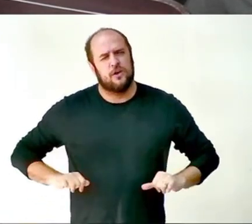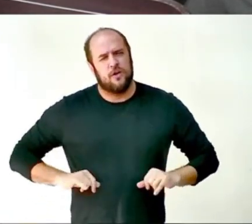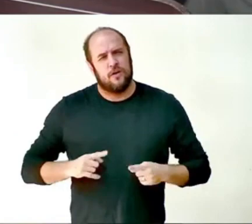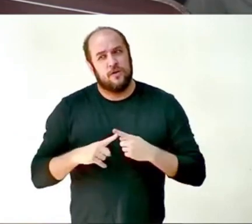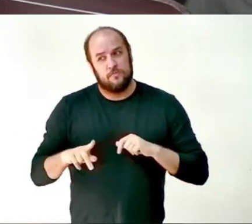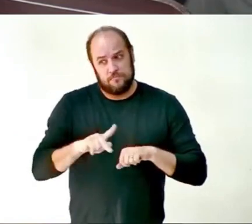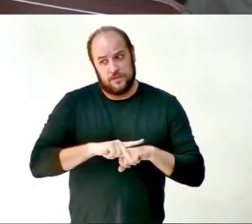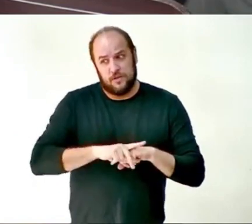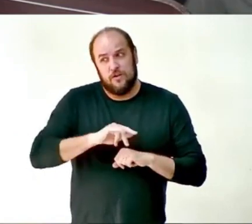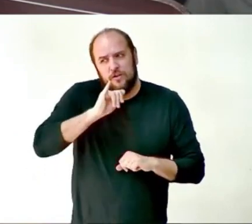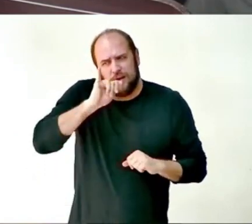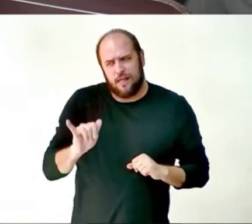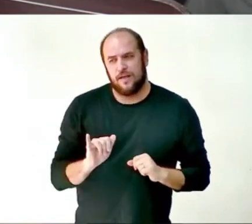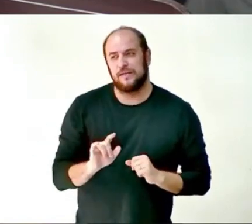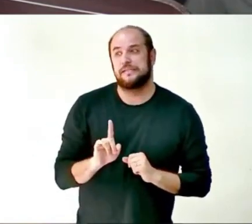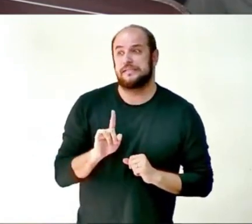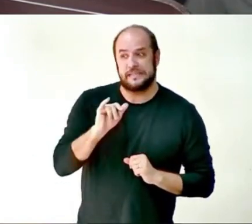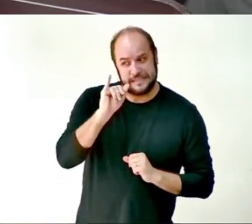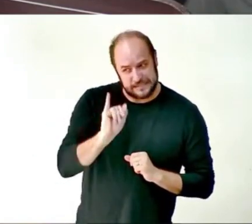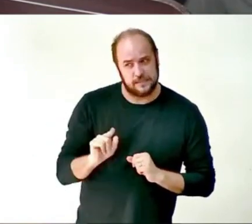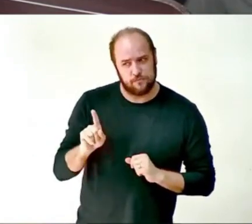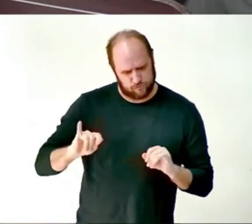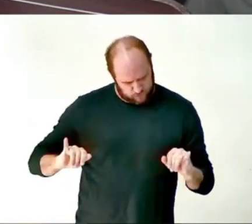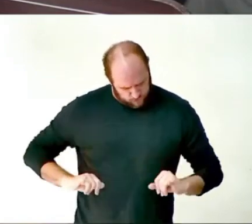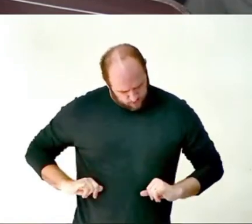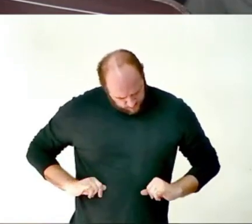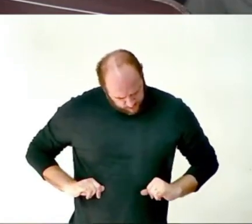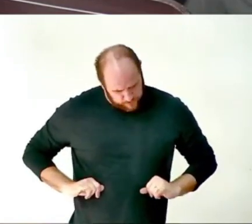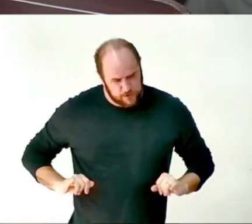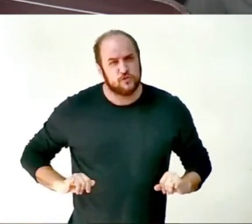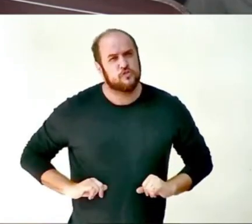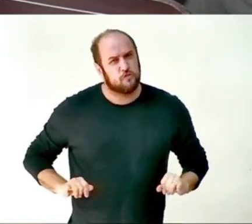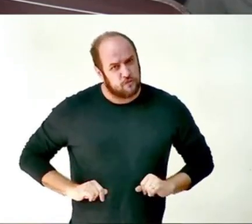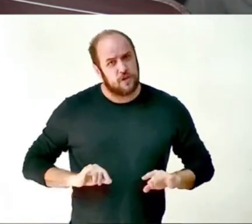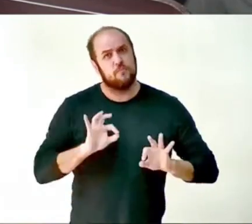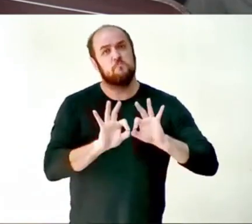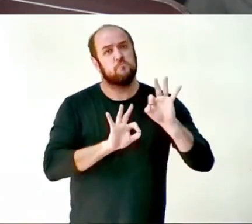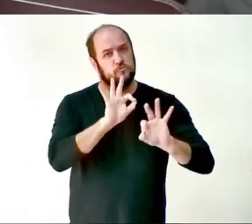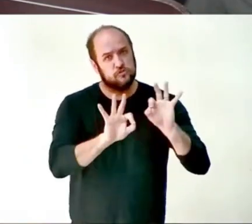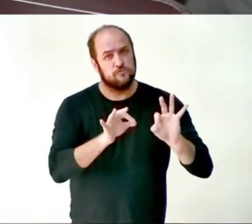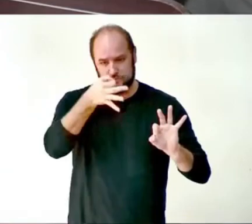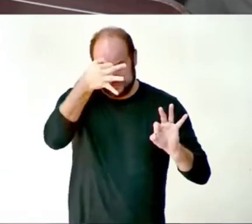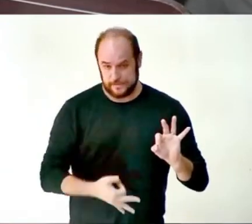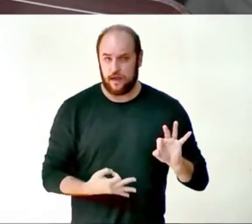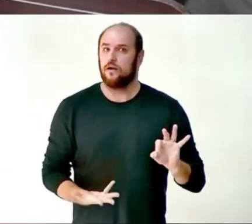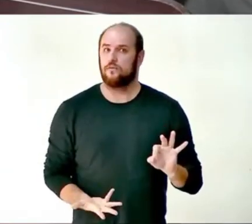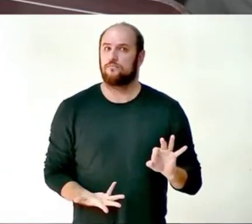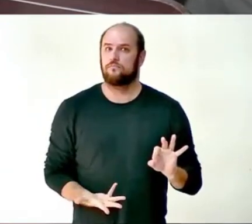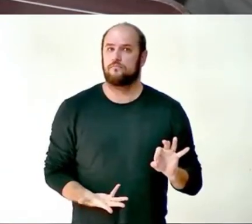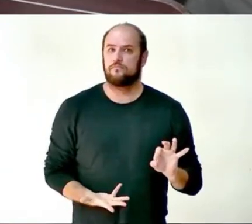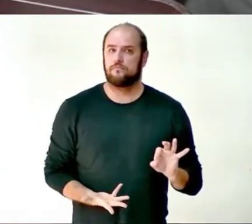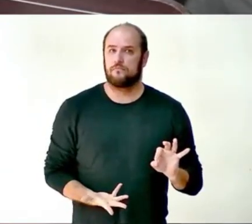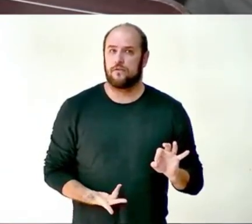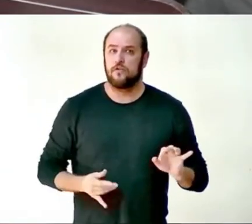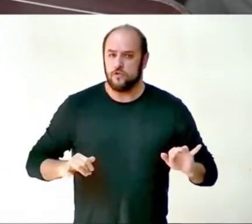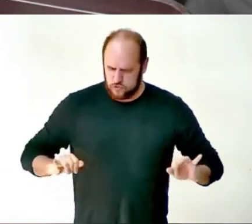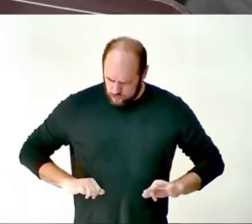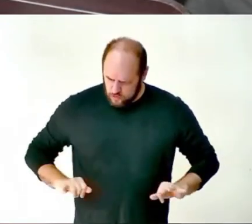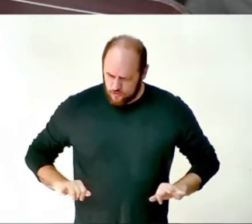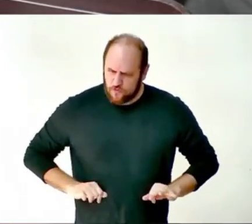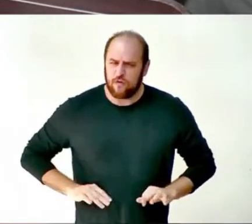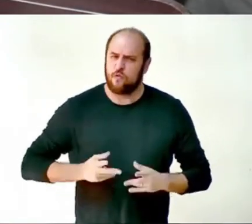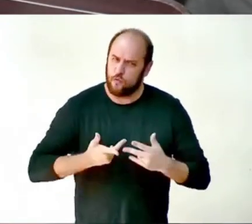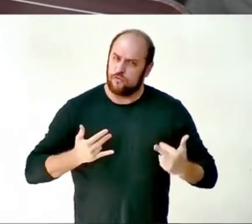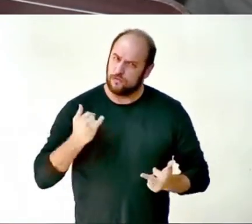dissesse assim: se você tiver de sofrer, sofra por uma razão adequada, sofra pelo que vale então a